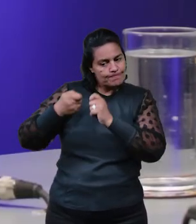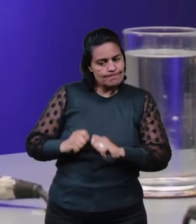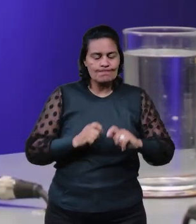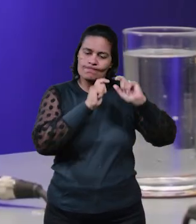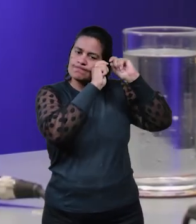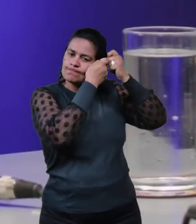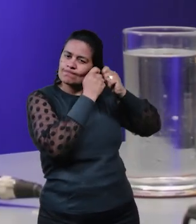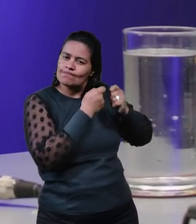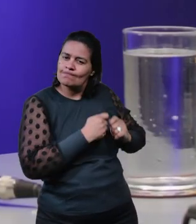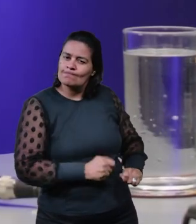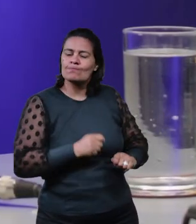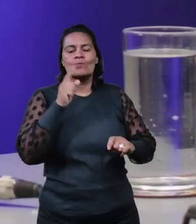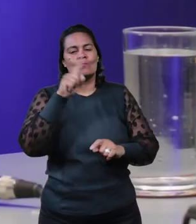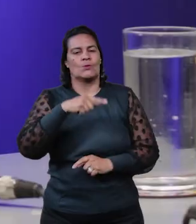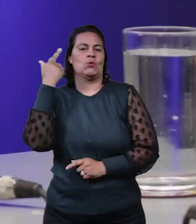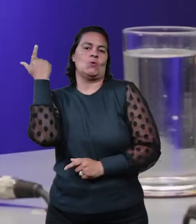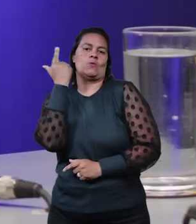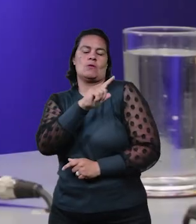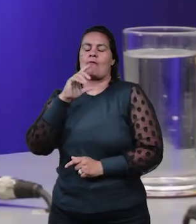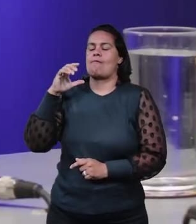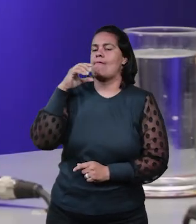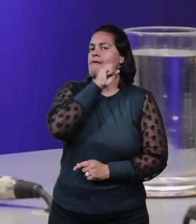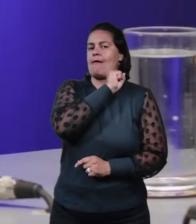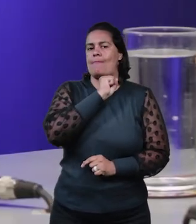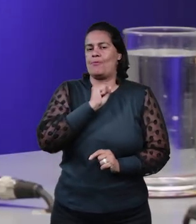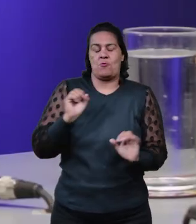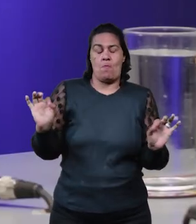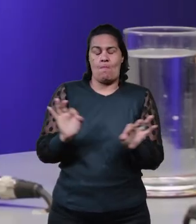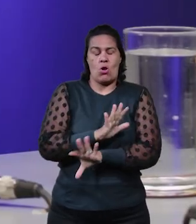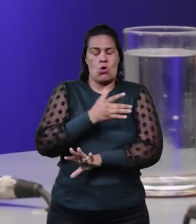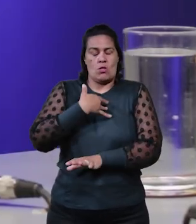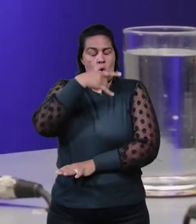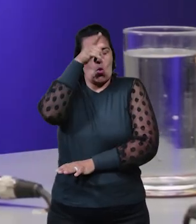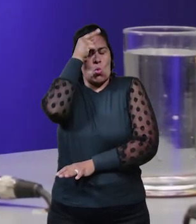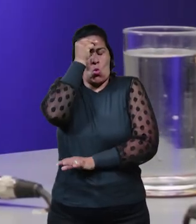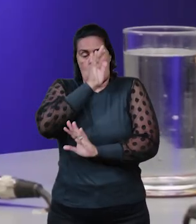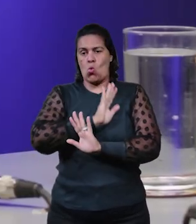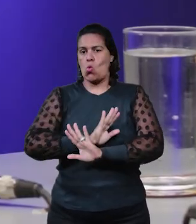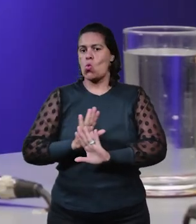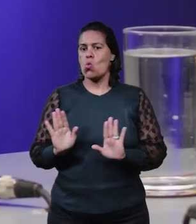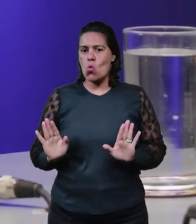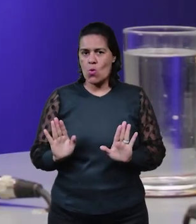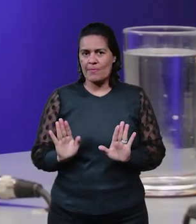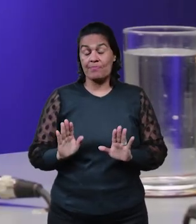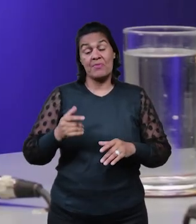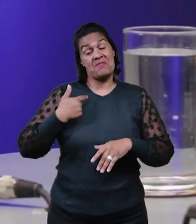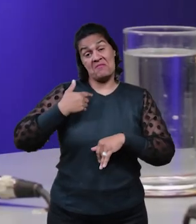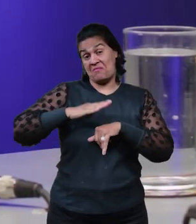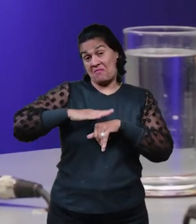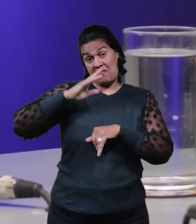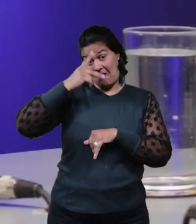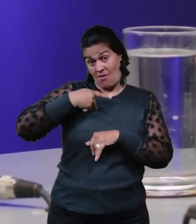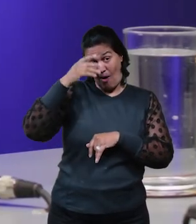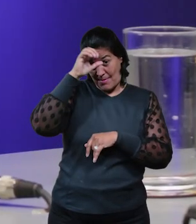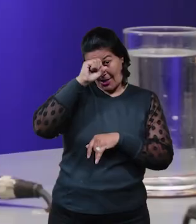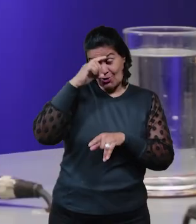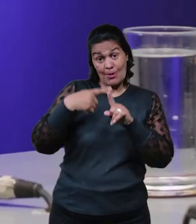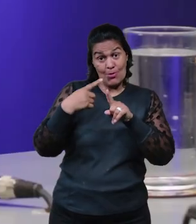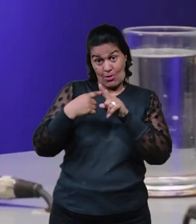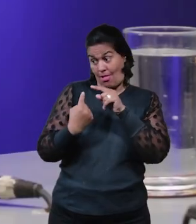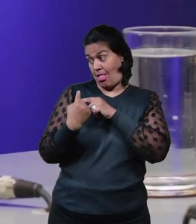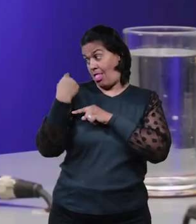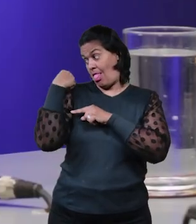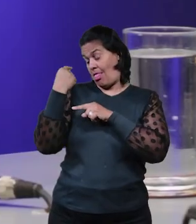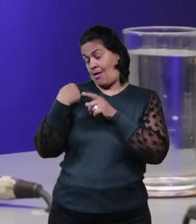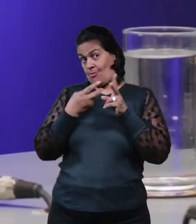ter mais praticidade no dia a dia com as tranças. E aí, como eu já tinha aprendido por conta dessa moça que sempre ia lá em